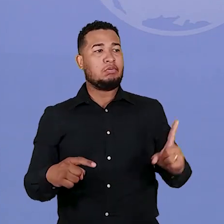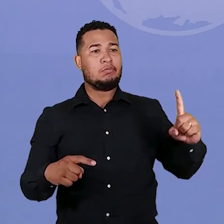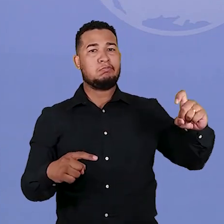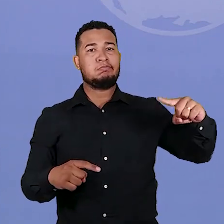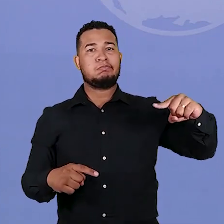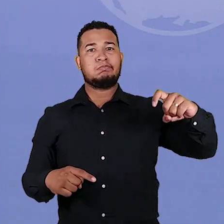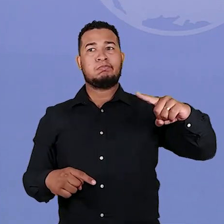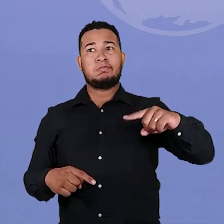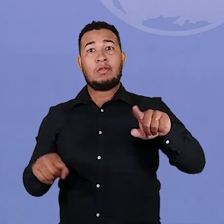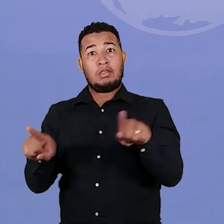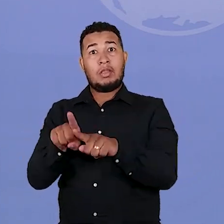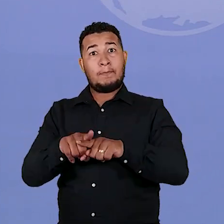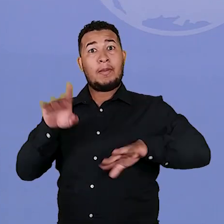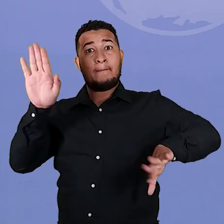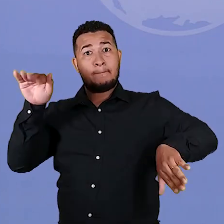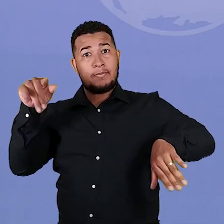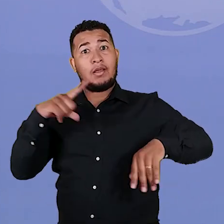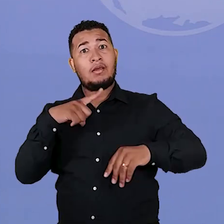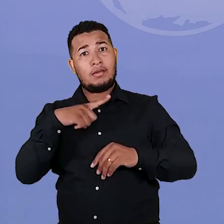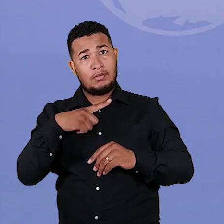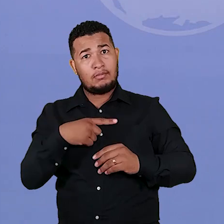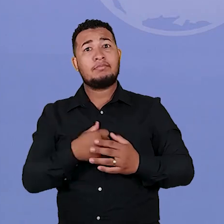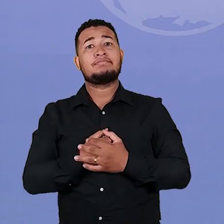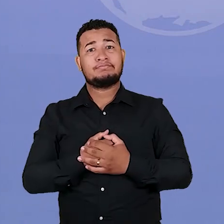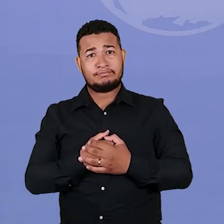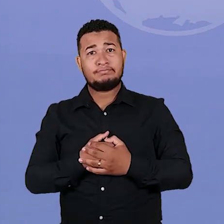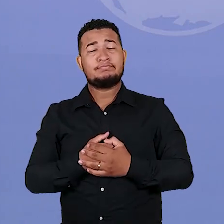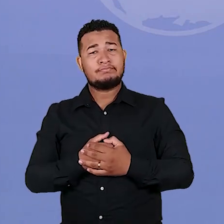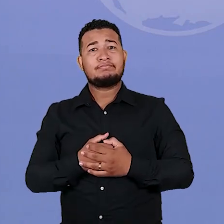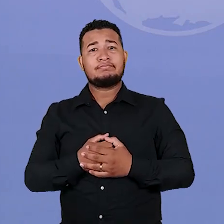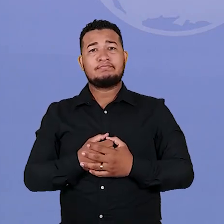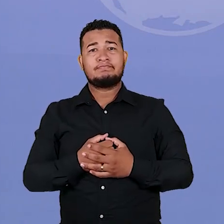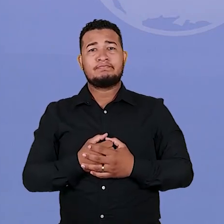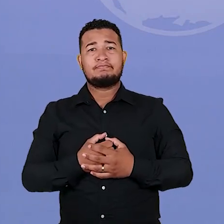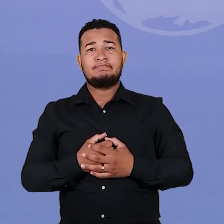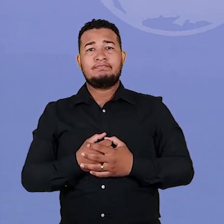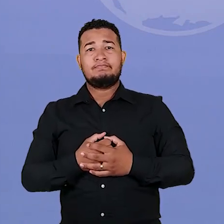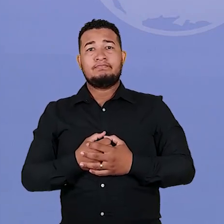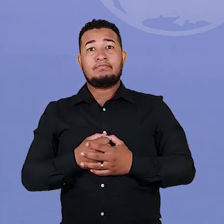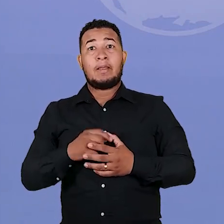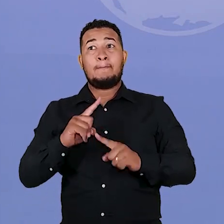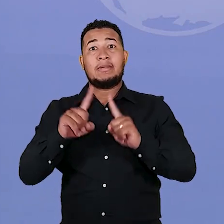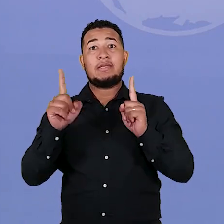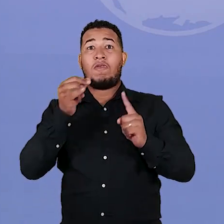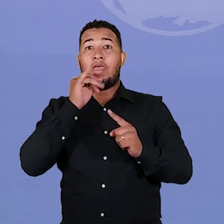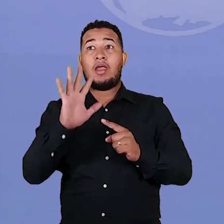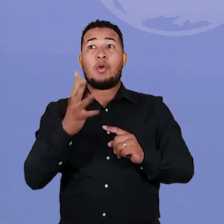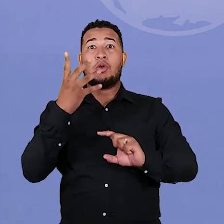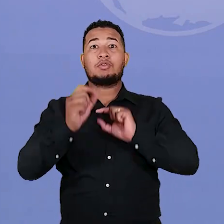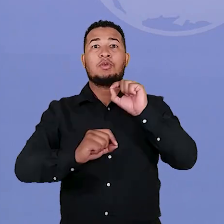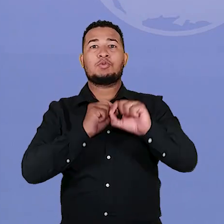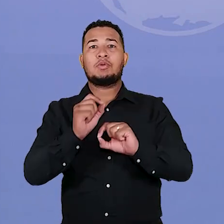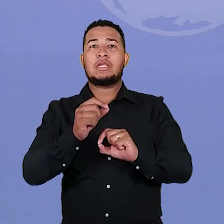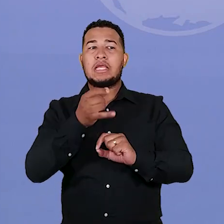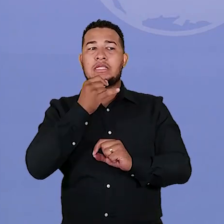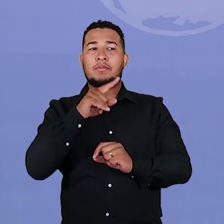uma chuvinha, fica tudo úmido, daqui a pouco aparece subindo pelos muros. Até na praia, né, na restinga, ele